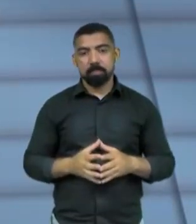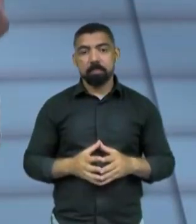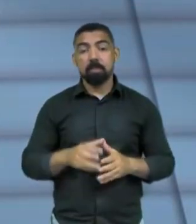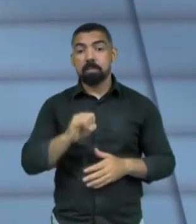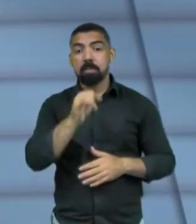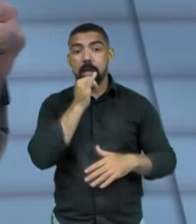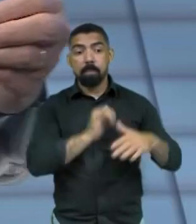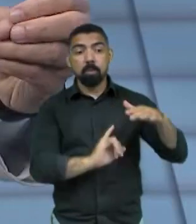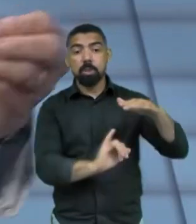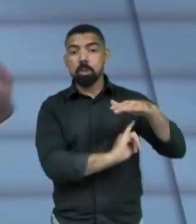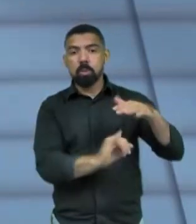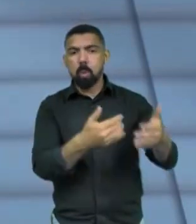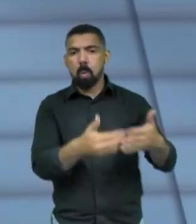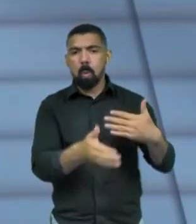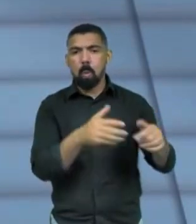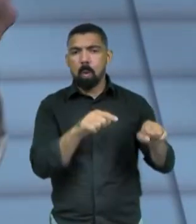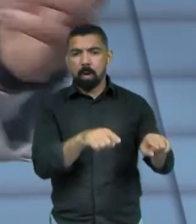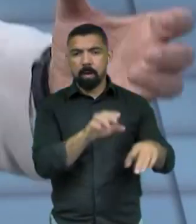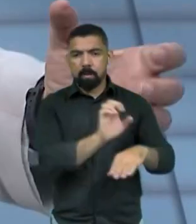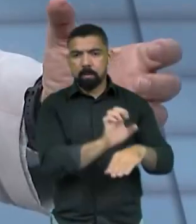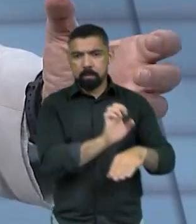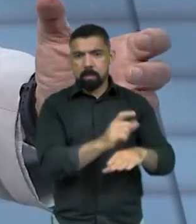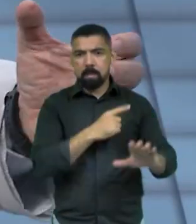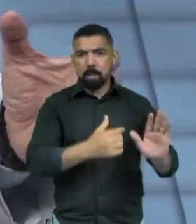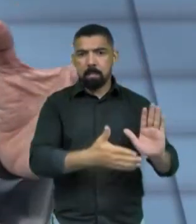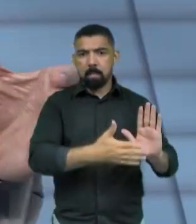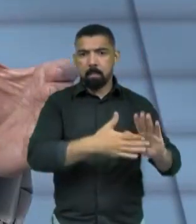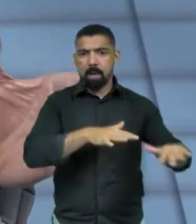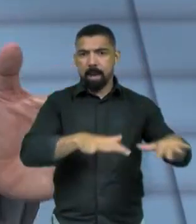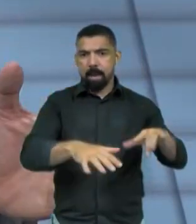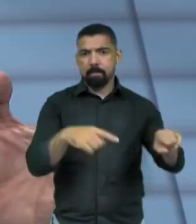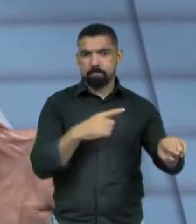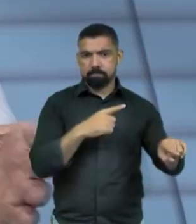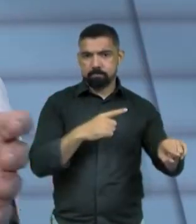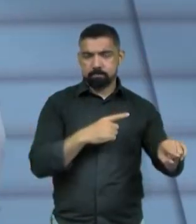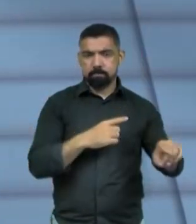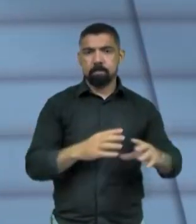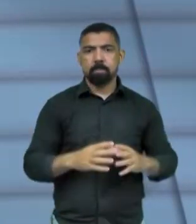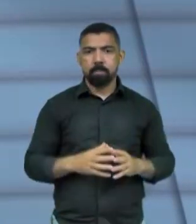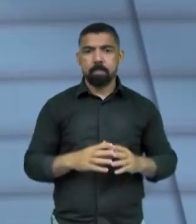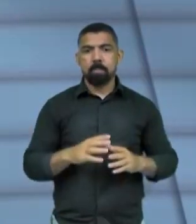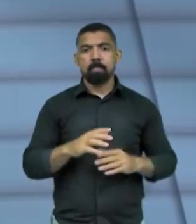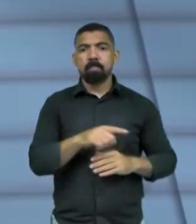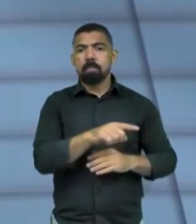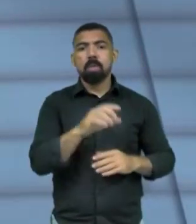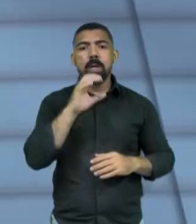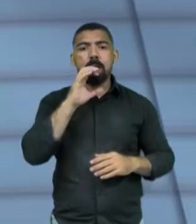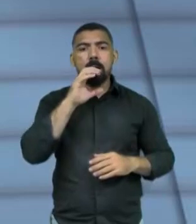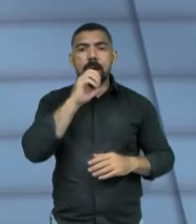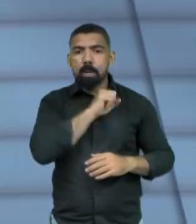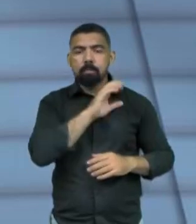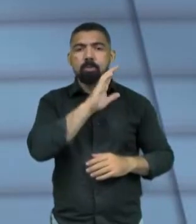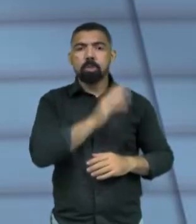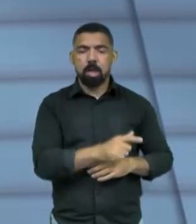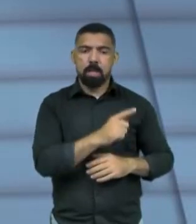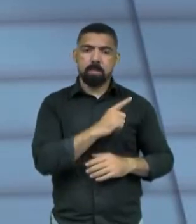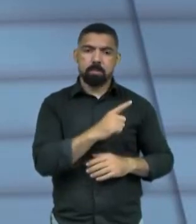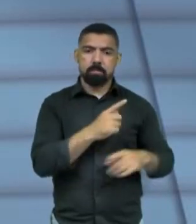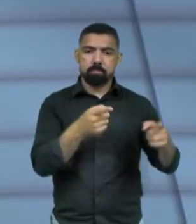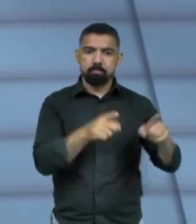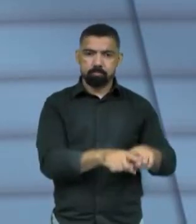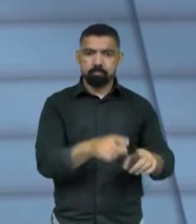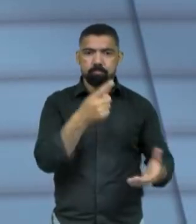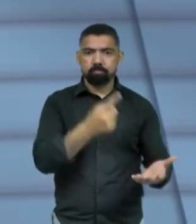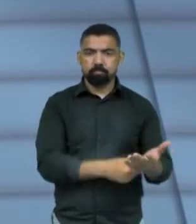instituição que forma um Estado, ele propõe alguma ação, ele automaticamente ele já está um pouco alinhado com as metas